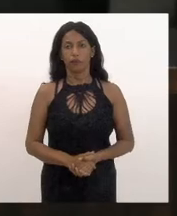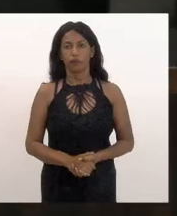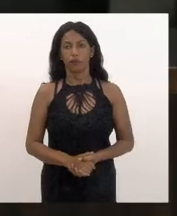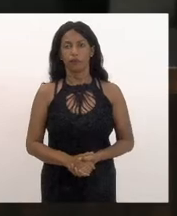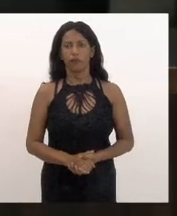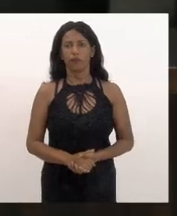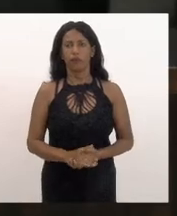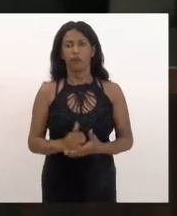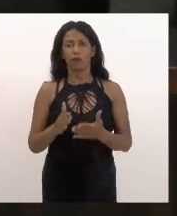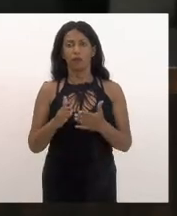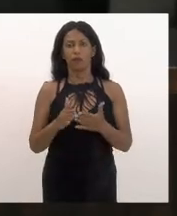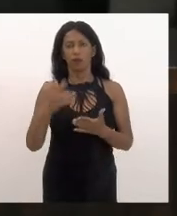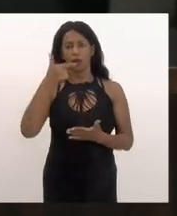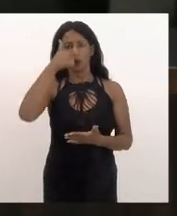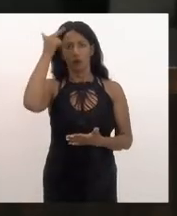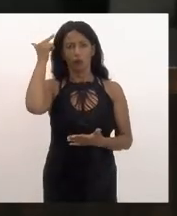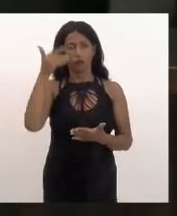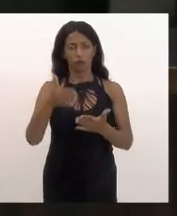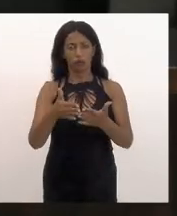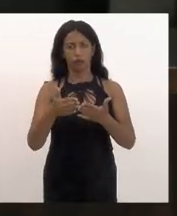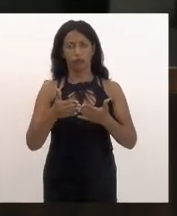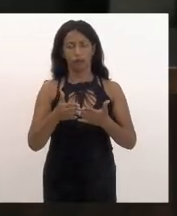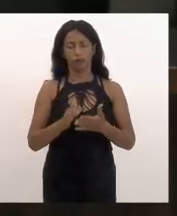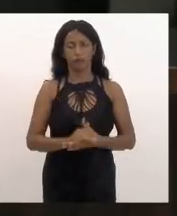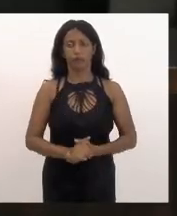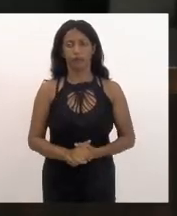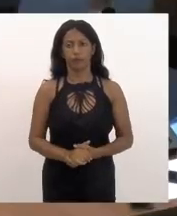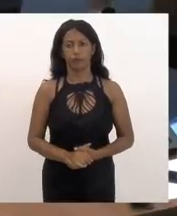Luiz Paulo, Luiz, por favor. Márcio,